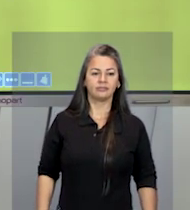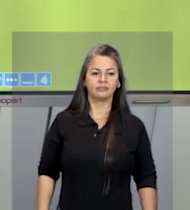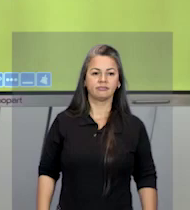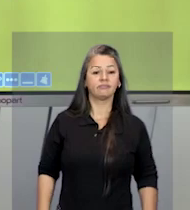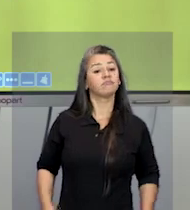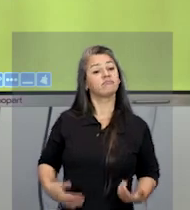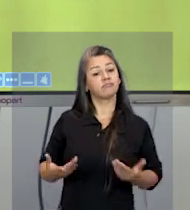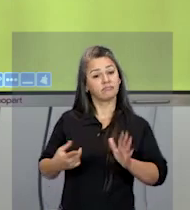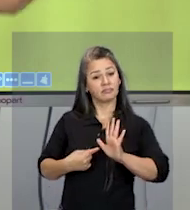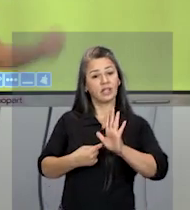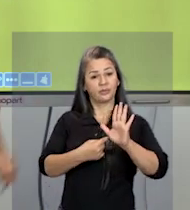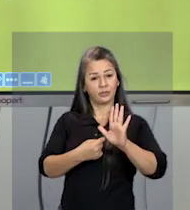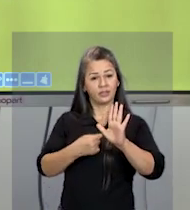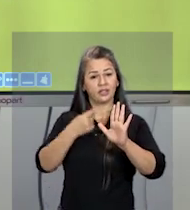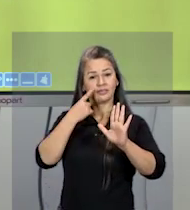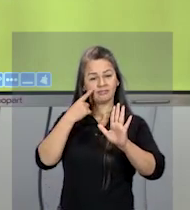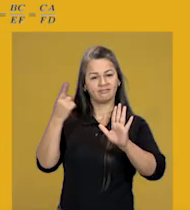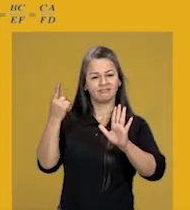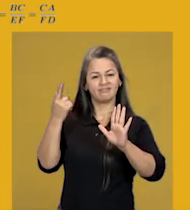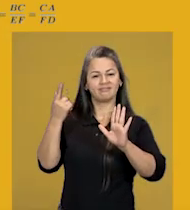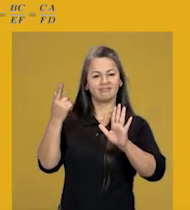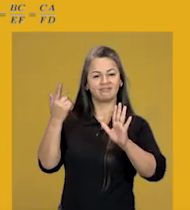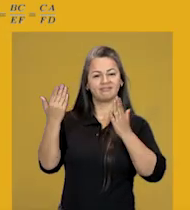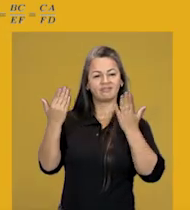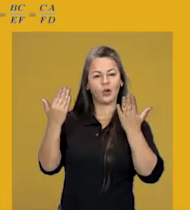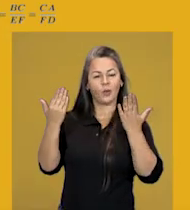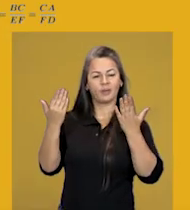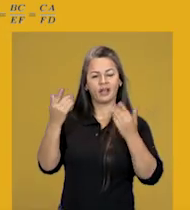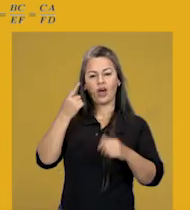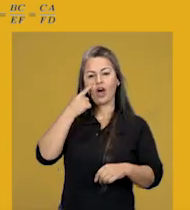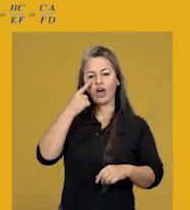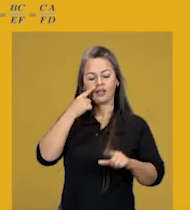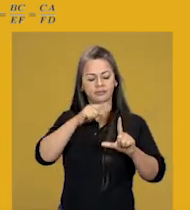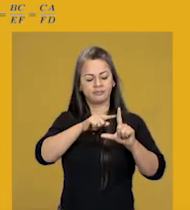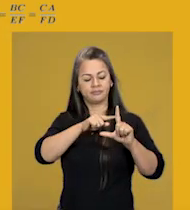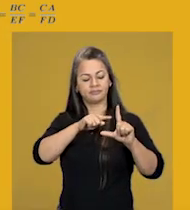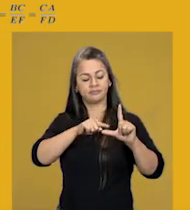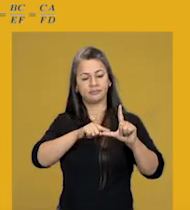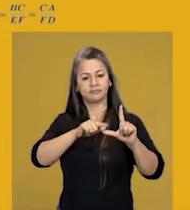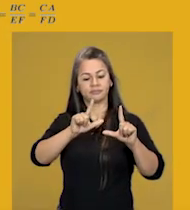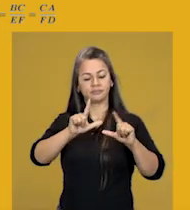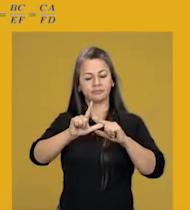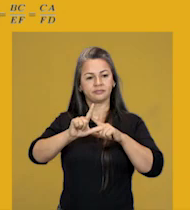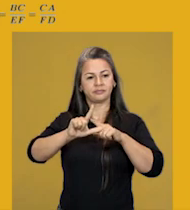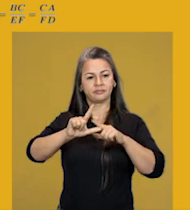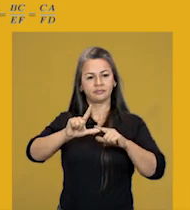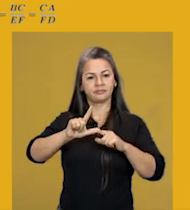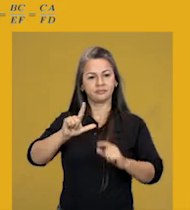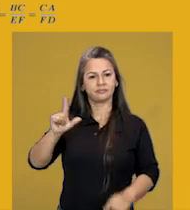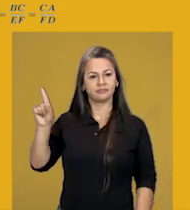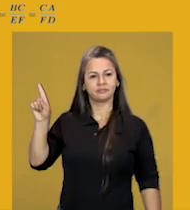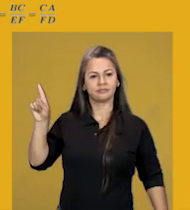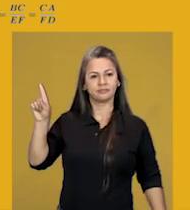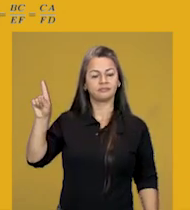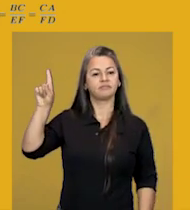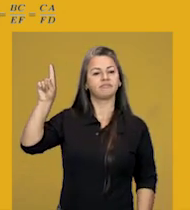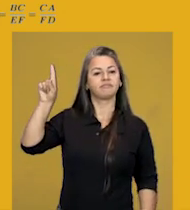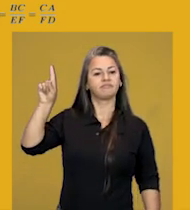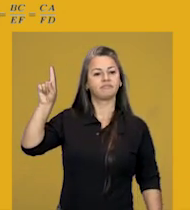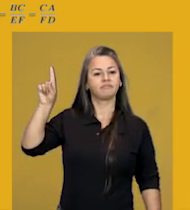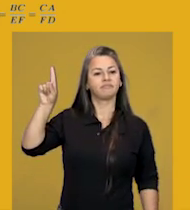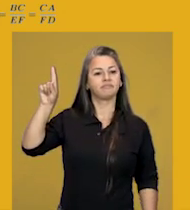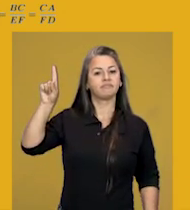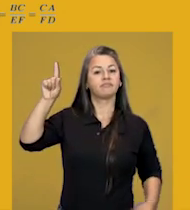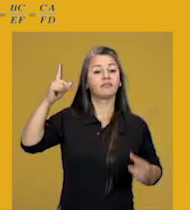Então, nós temos aqui nessa relação entre eles, olha os lados, os ângulos congruentes aqui, ó. Ângulos